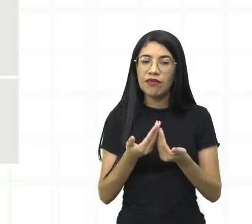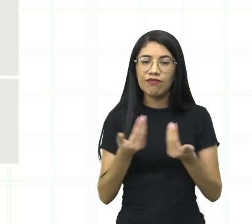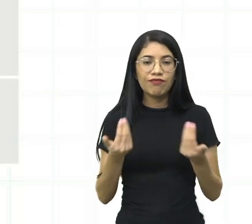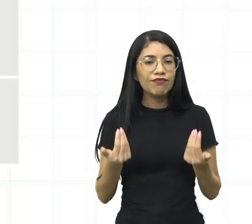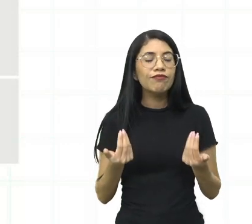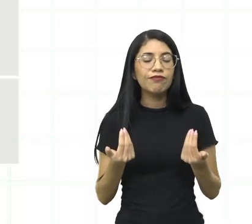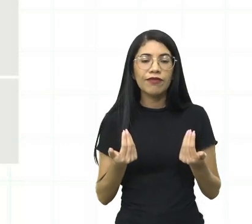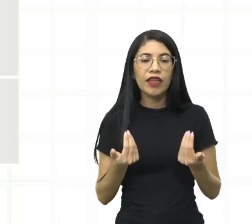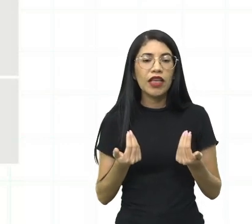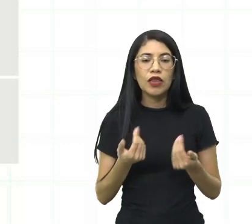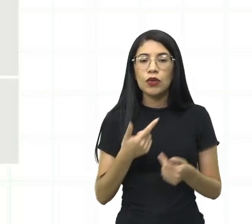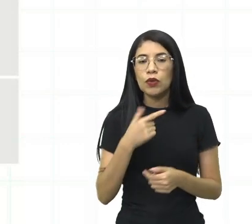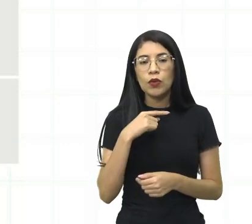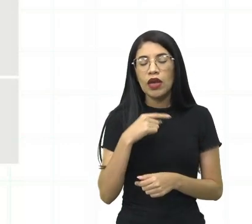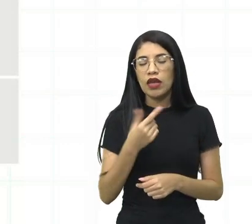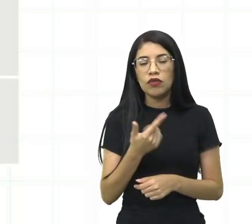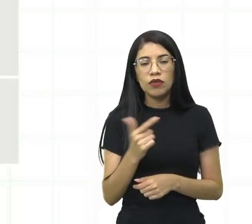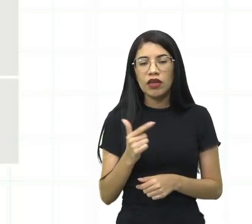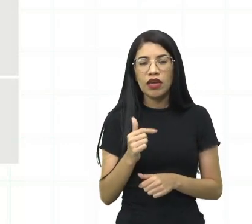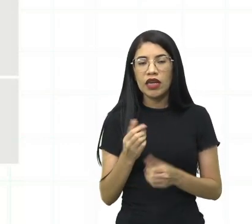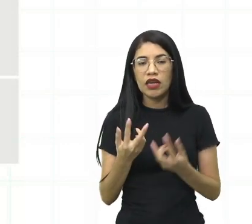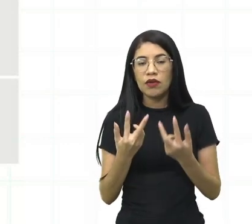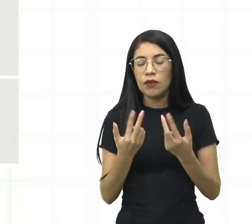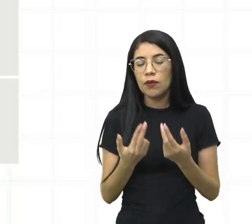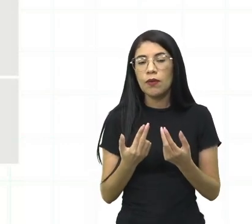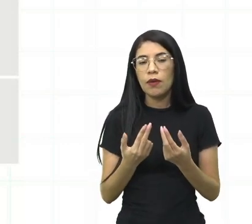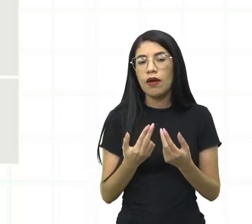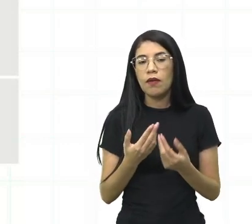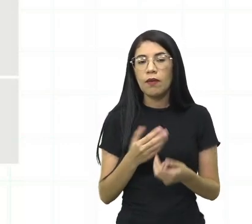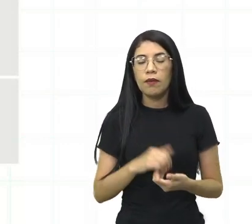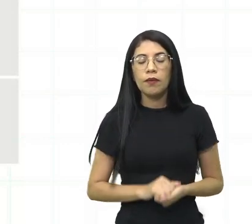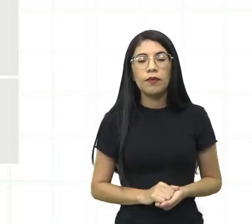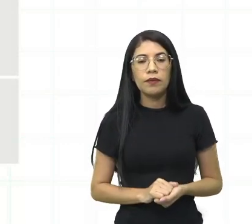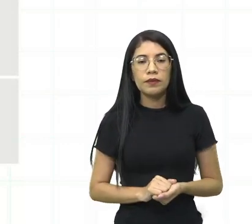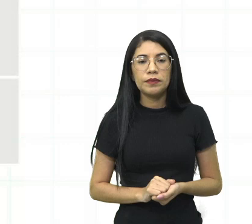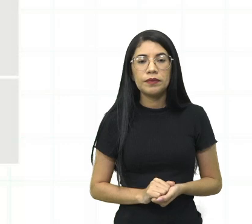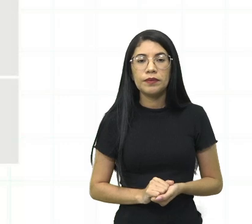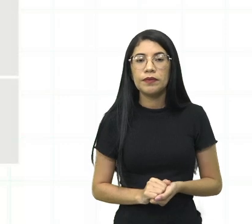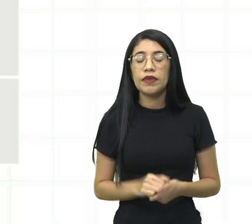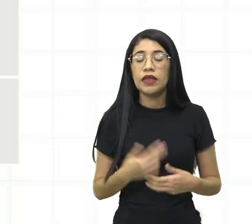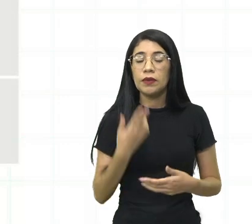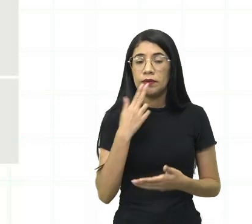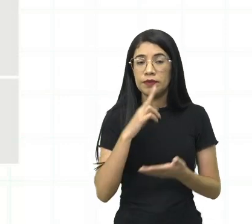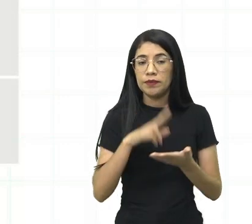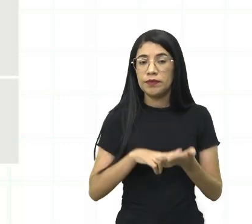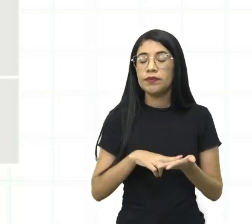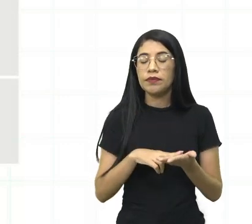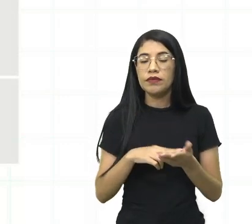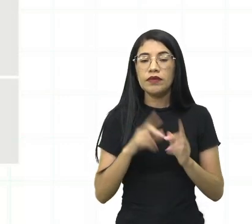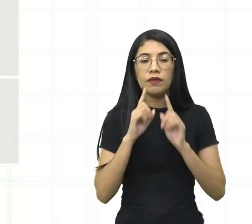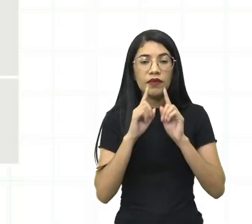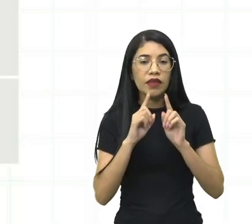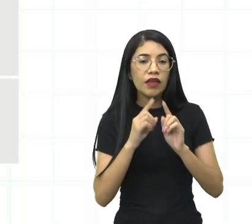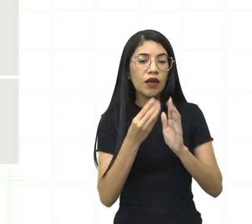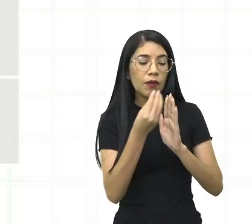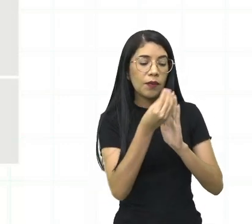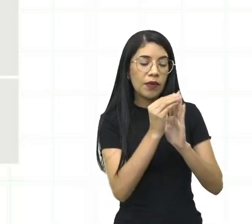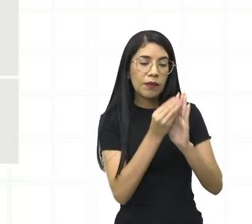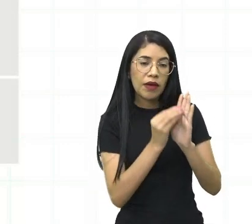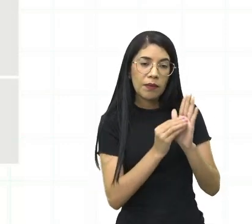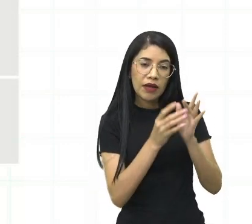estremecida, não está mais a mesma, né? Então, vejo que nessa carta de reclamação, ele colocou